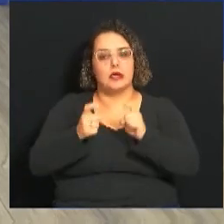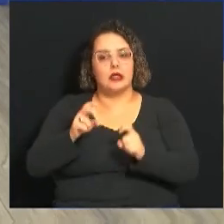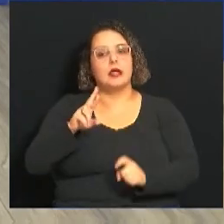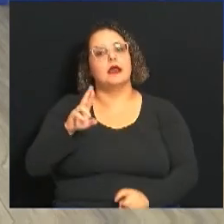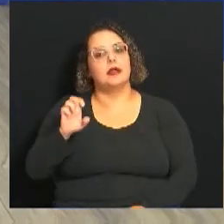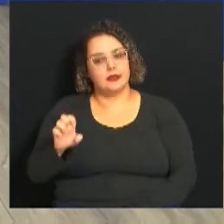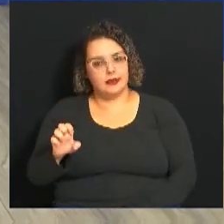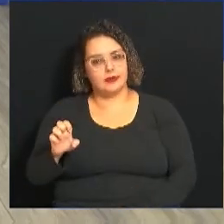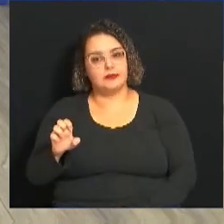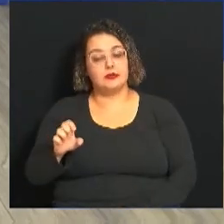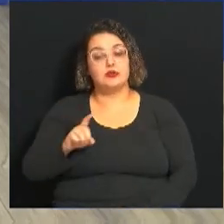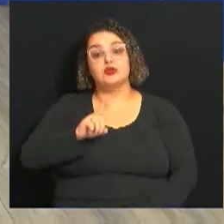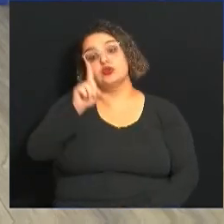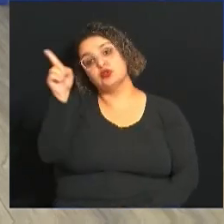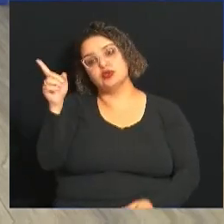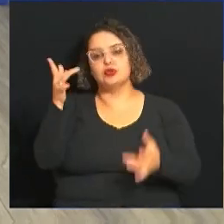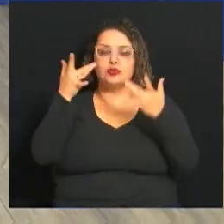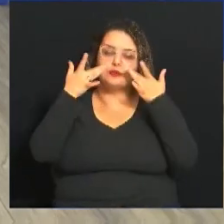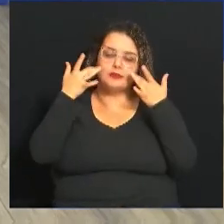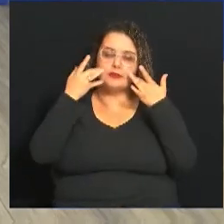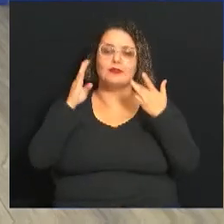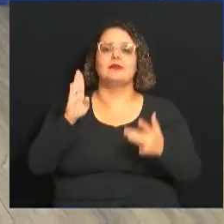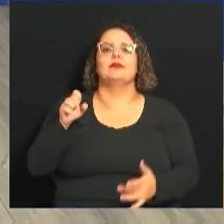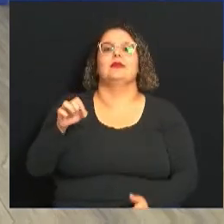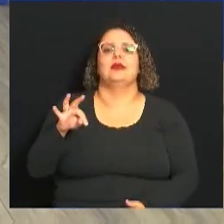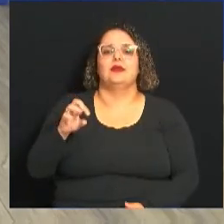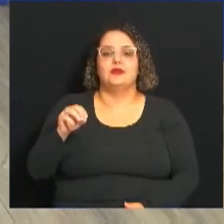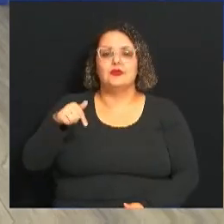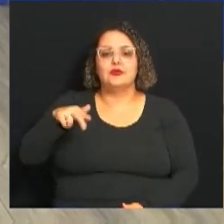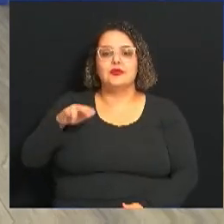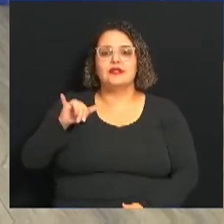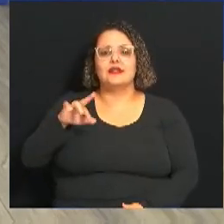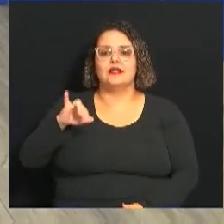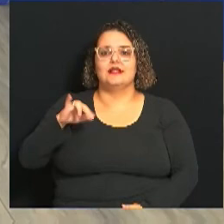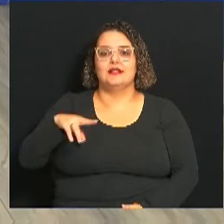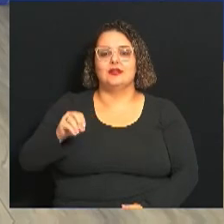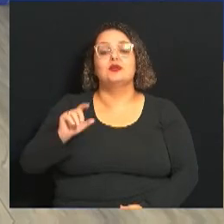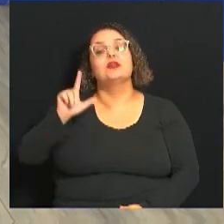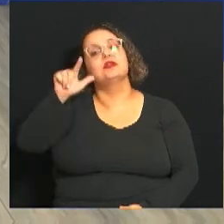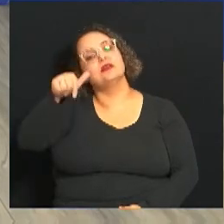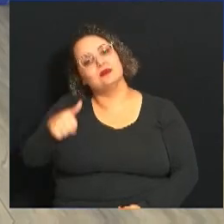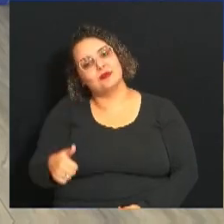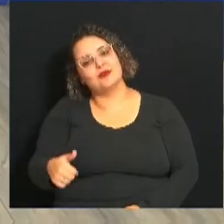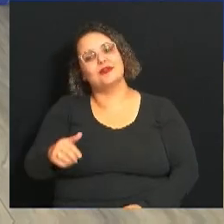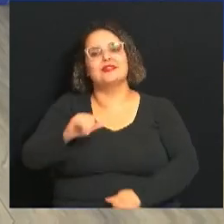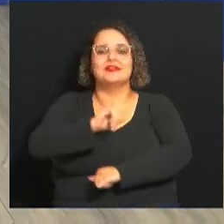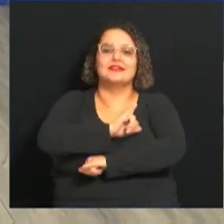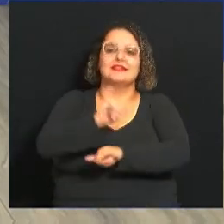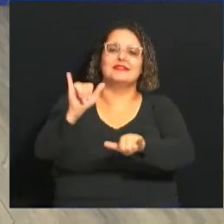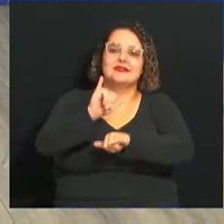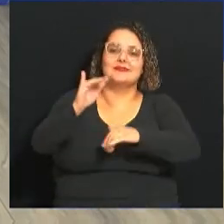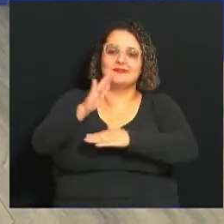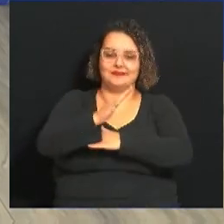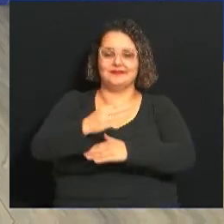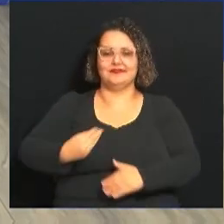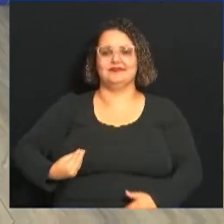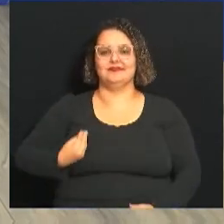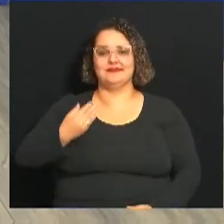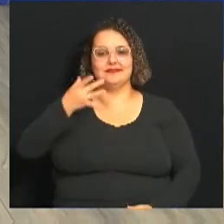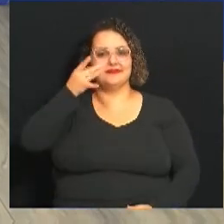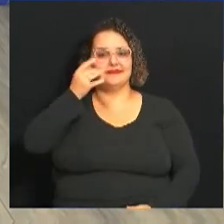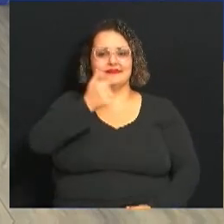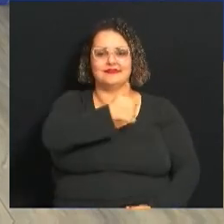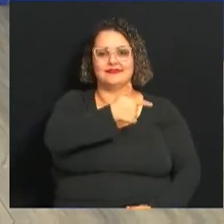extraordinária diretamente do Teatro Bento Quirino e depois chega o nosso Câmara Notícia ao 12:30